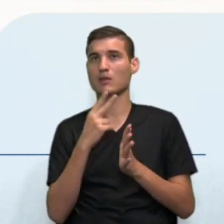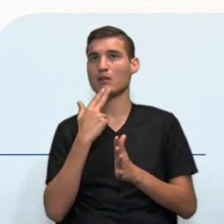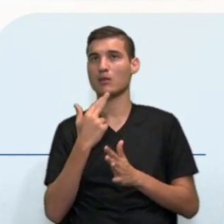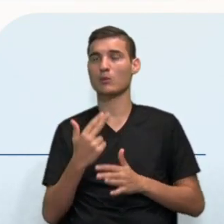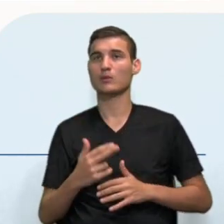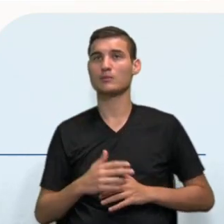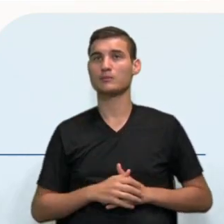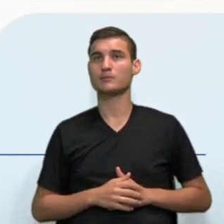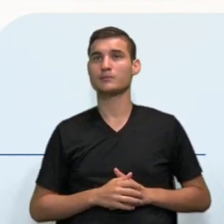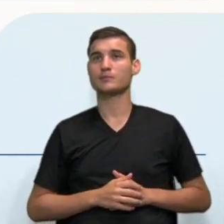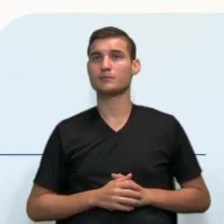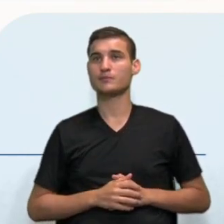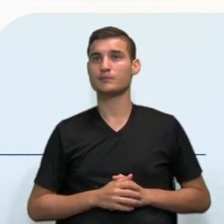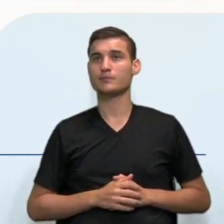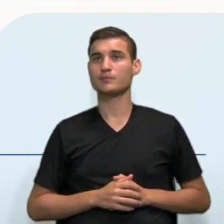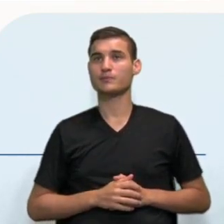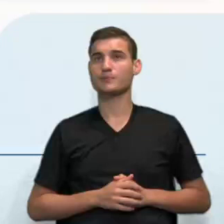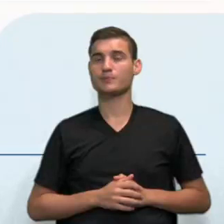Full duplex,